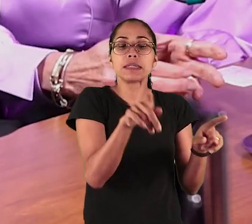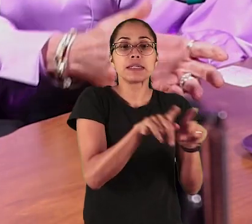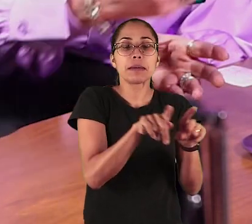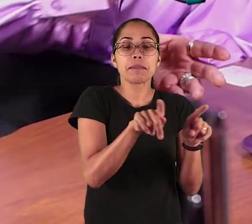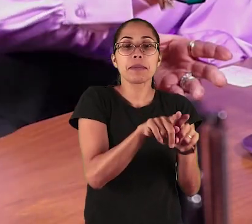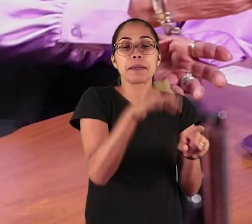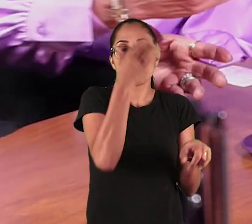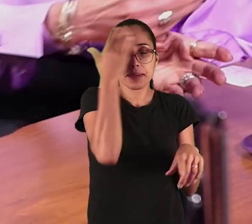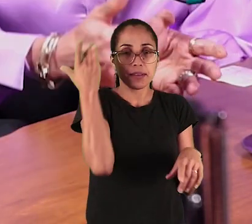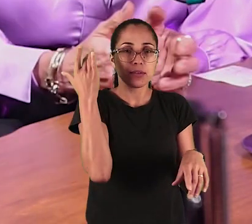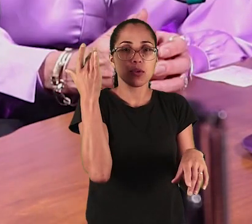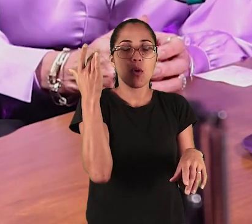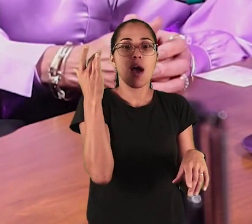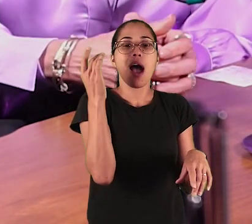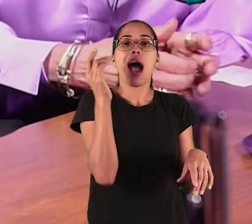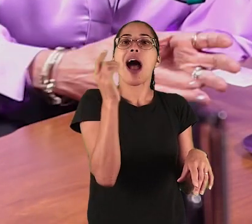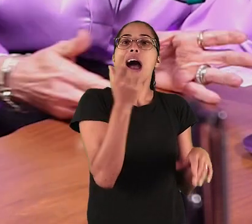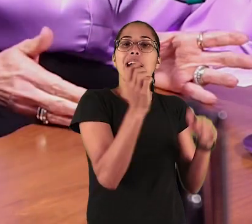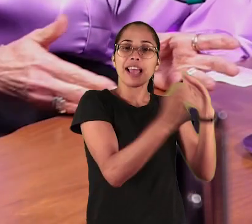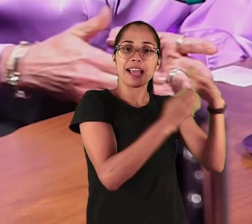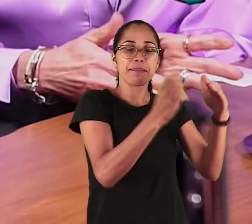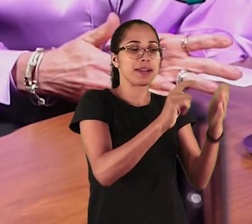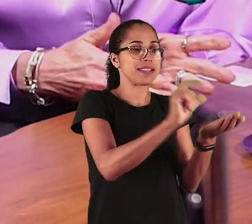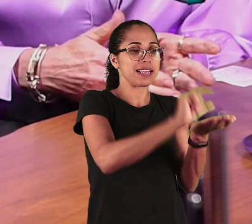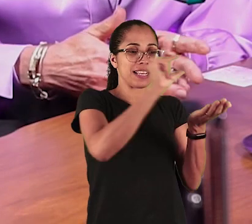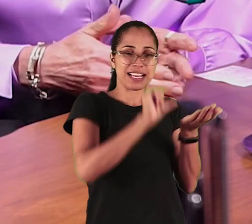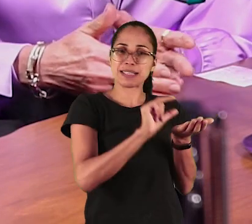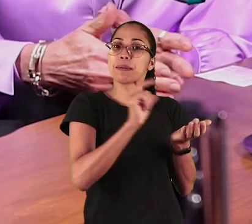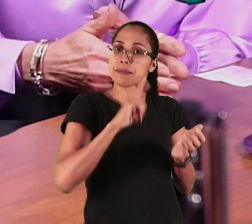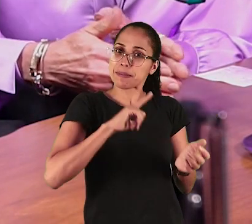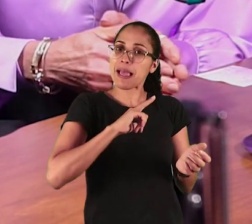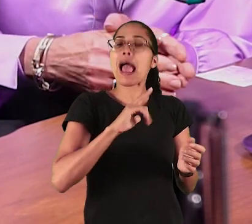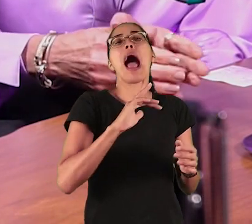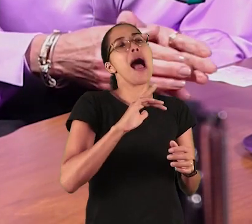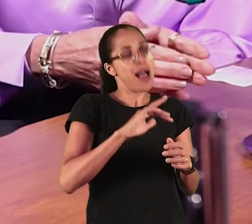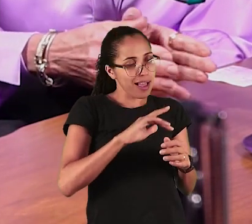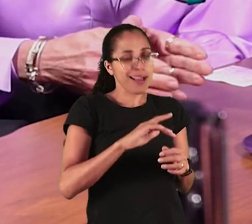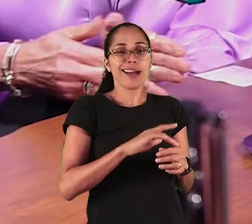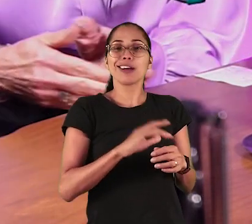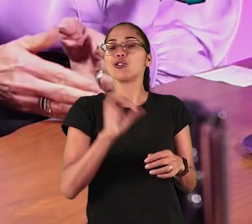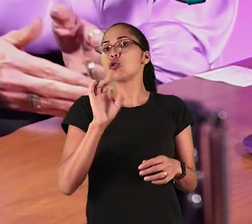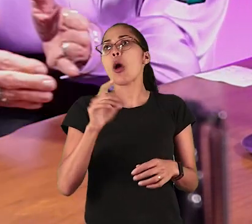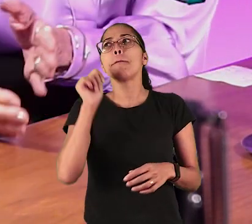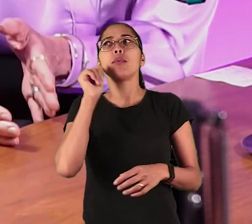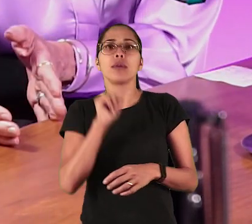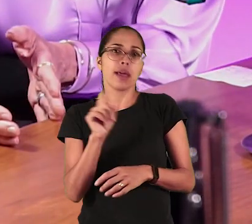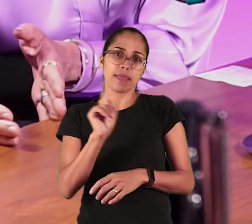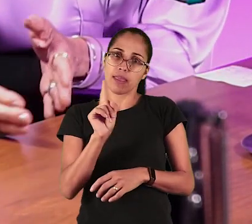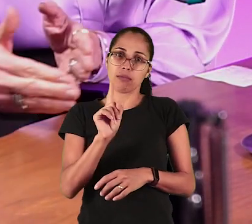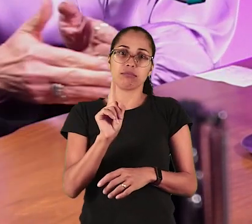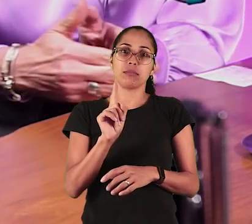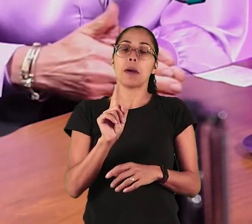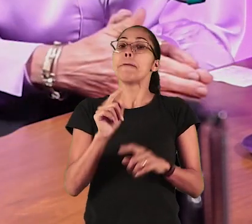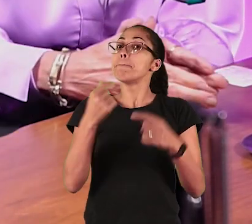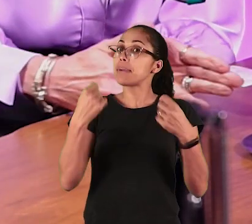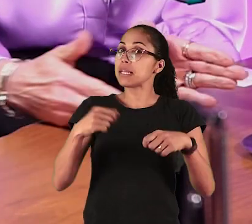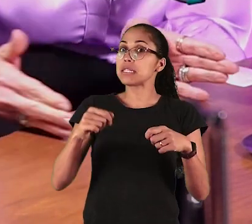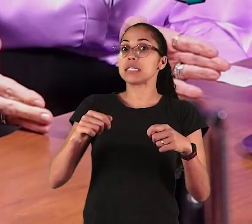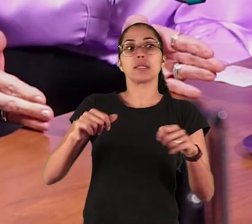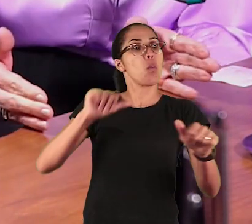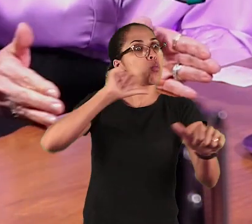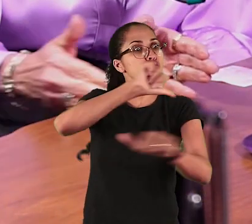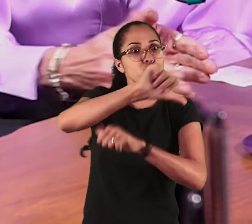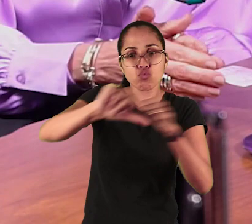para o acionista a diferença tem também ser não podem ser uma coisa só de mulher é um engajamento